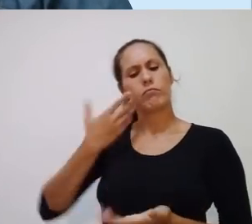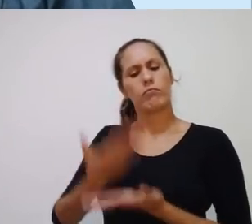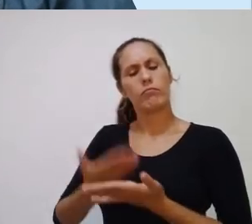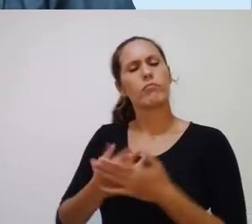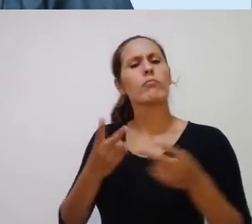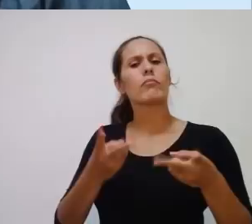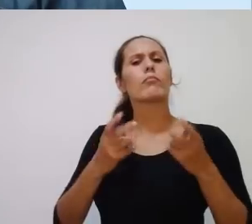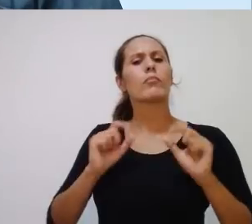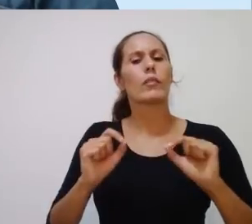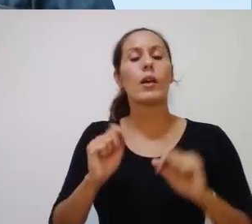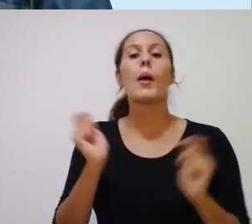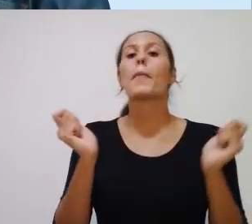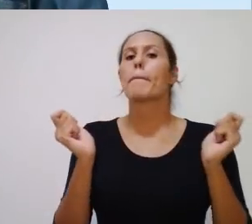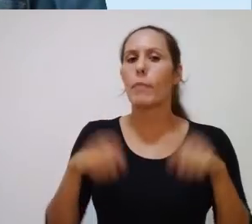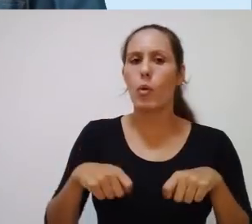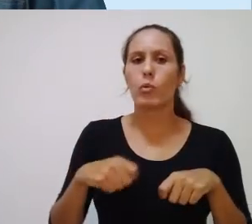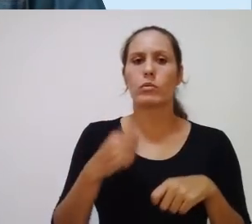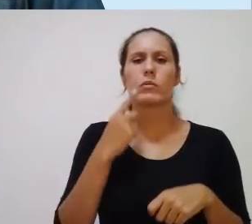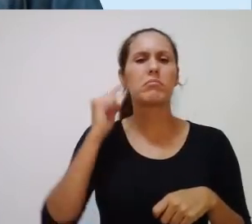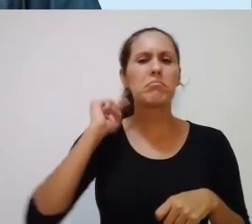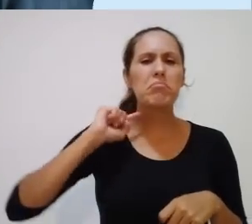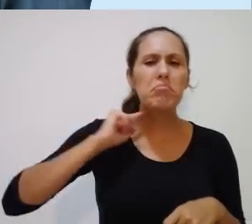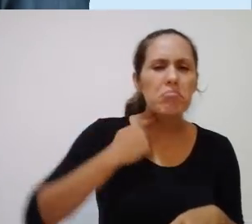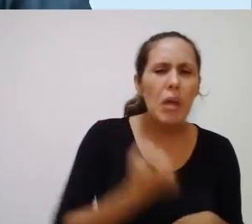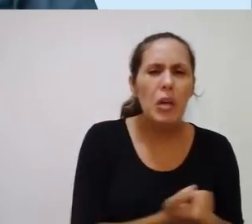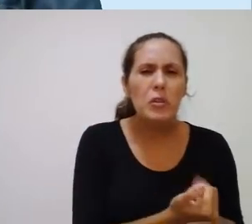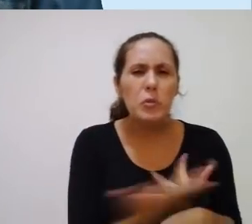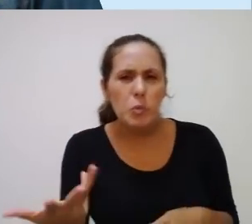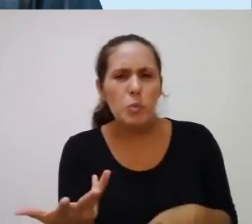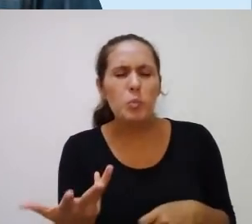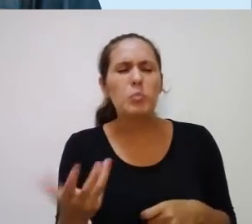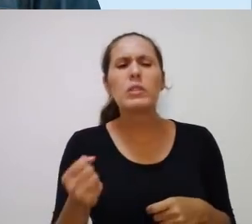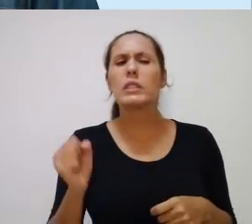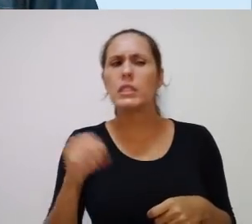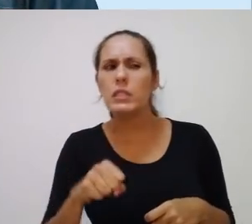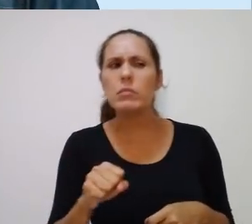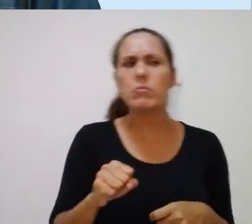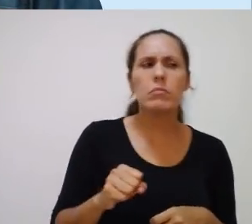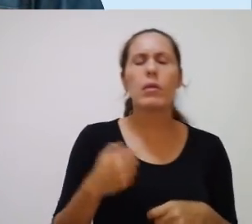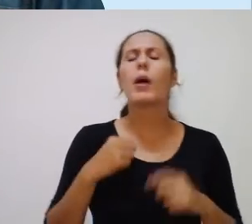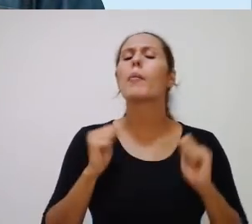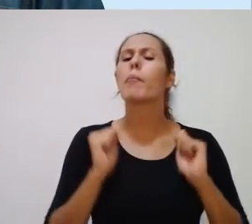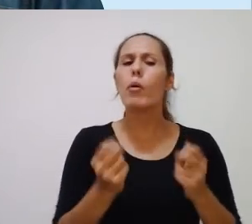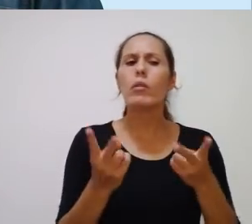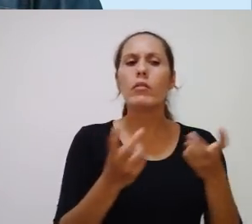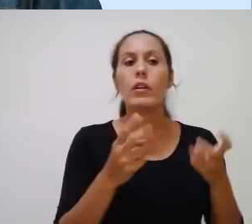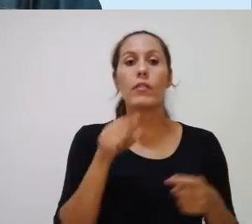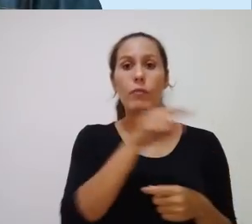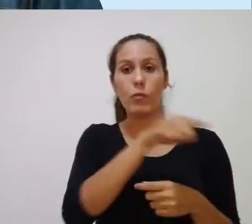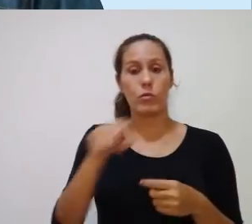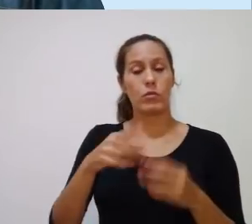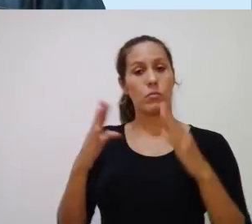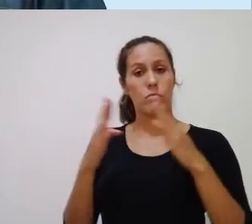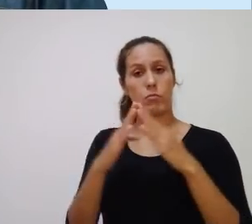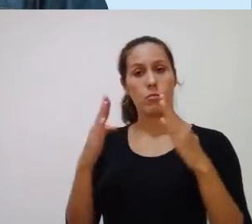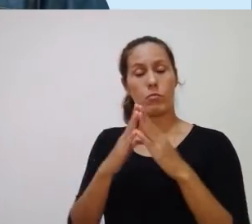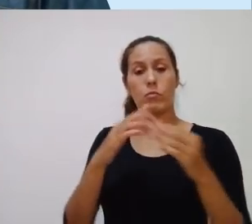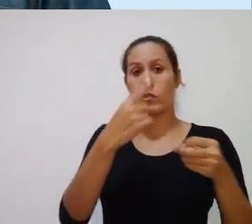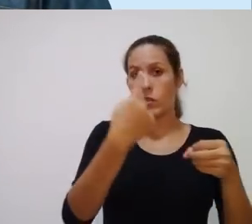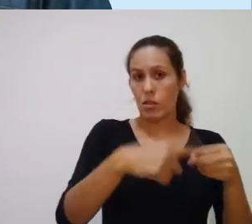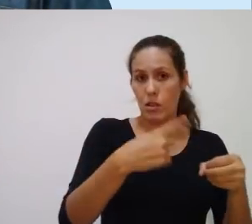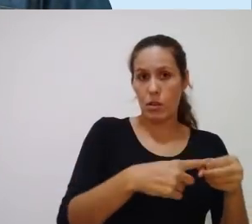de poluentes desse seu rio, ele pode verificar. Para quem mora no interior e a fonte de água não é uma fonte muitas